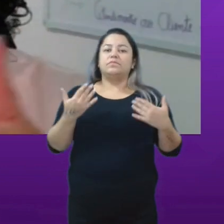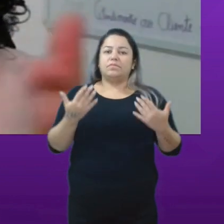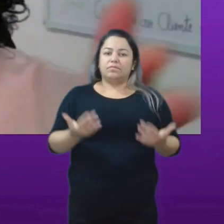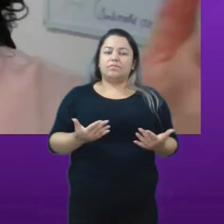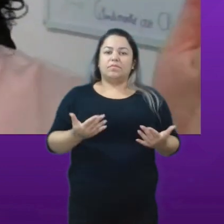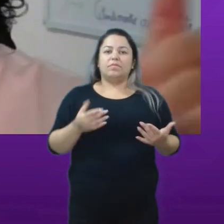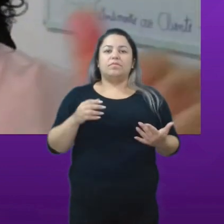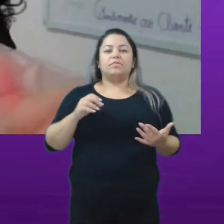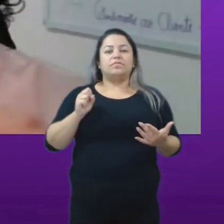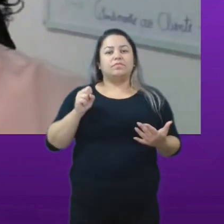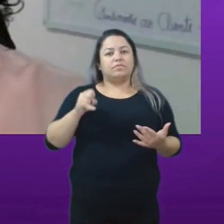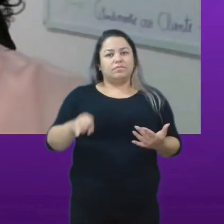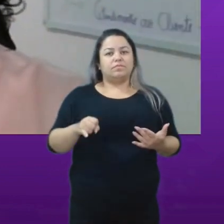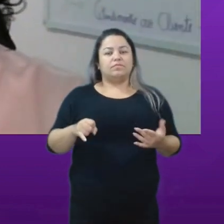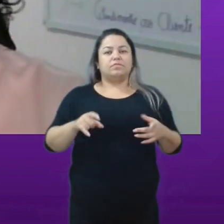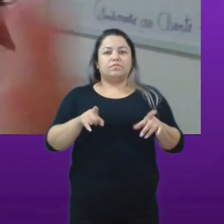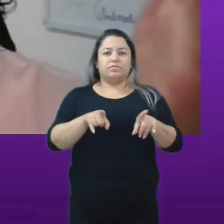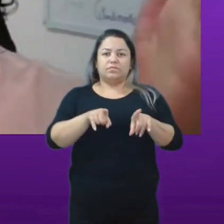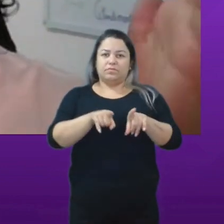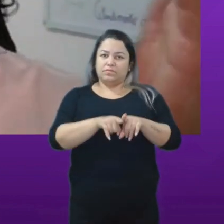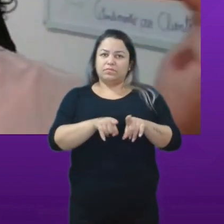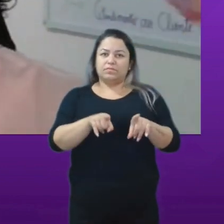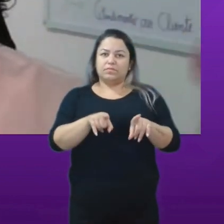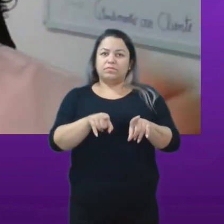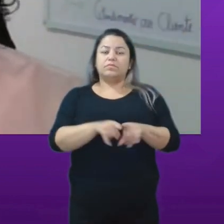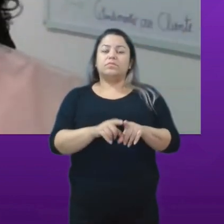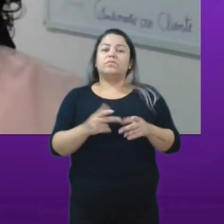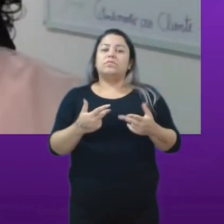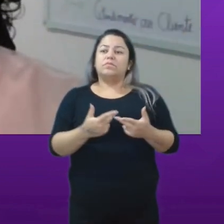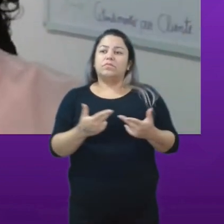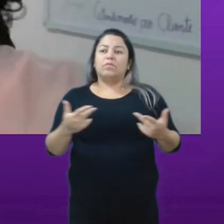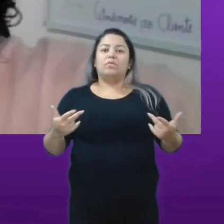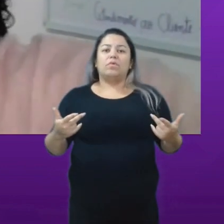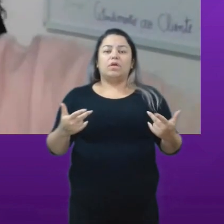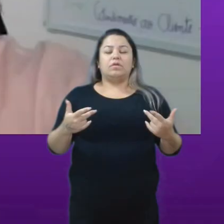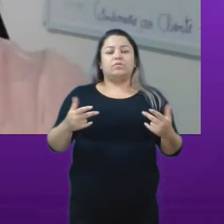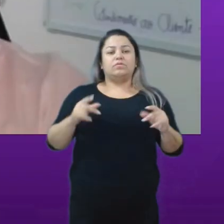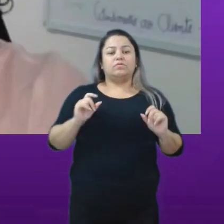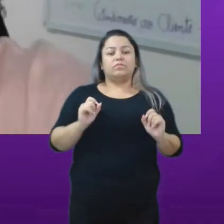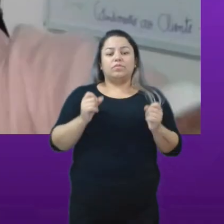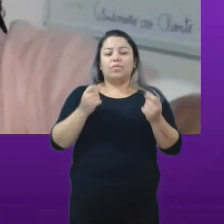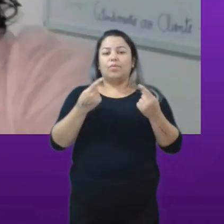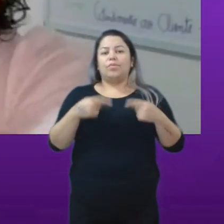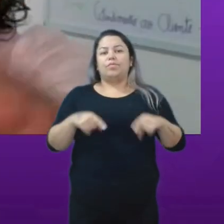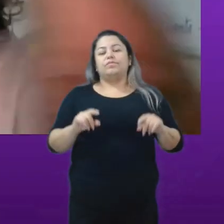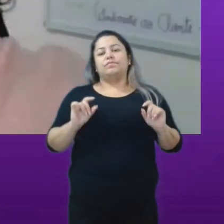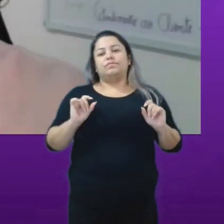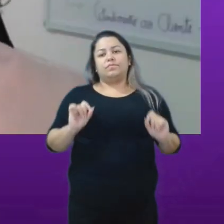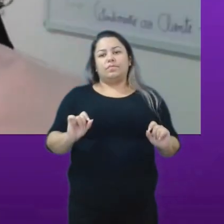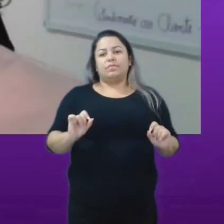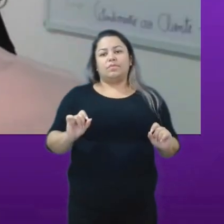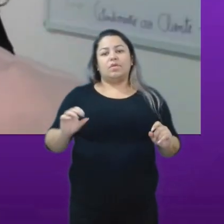inicialmente eu estava pensando ali em fazer uma pós em marketing político e acabou dando um